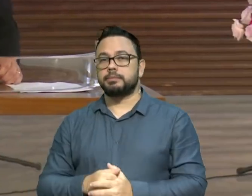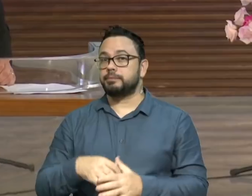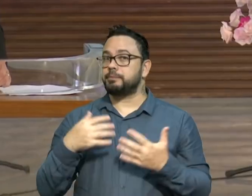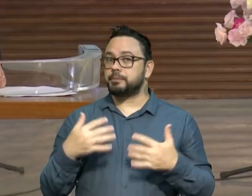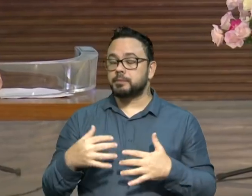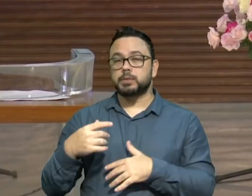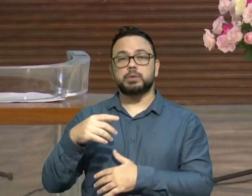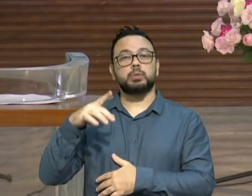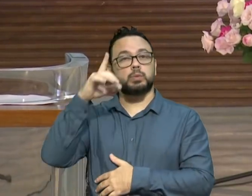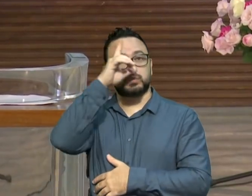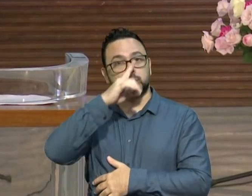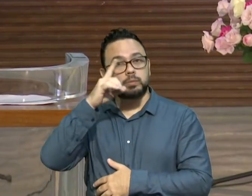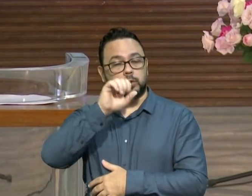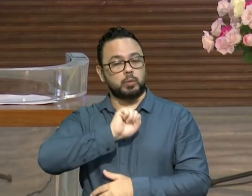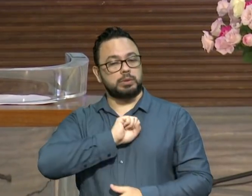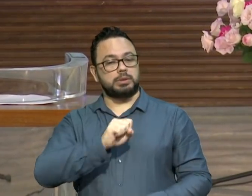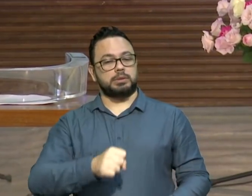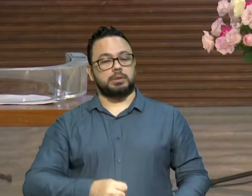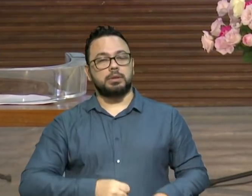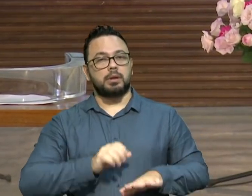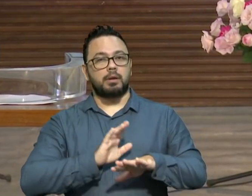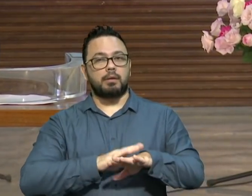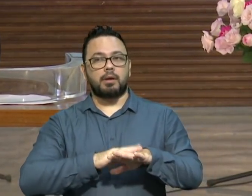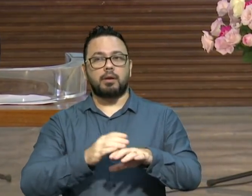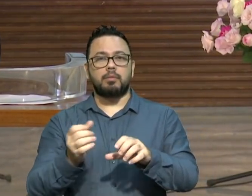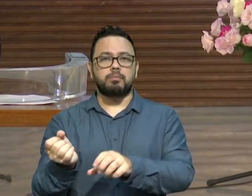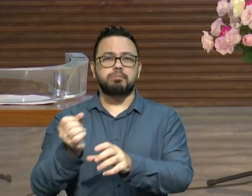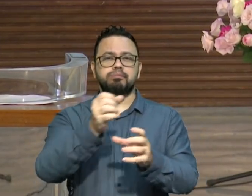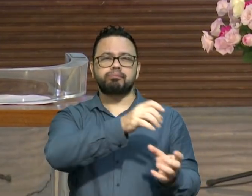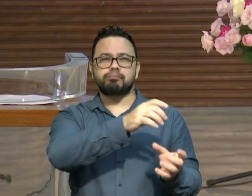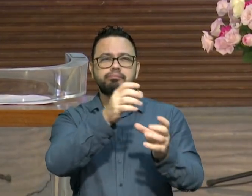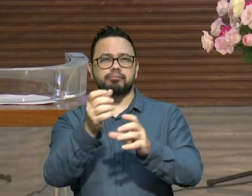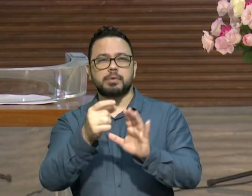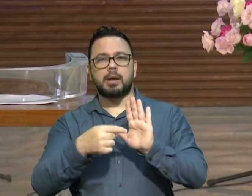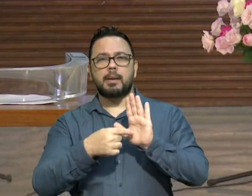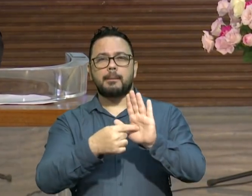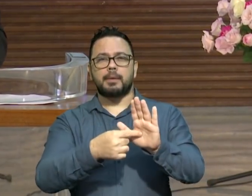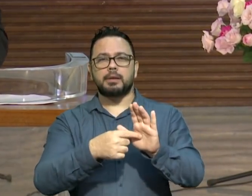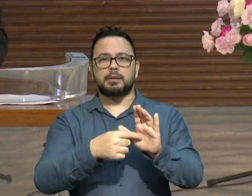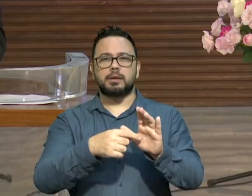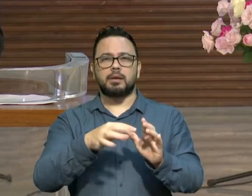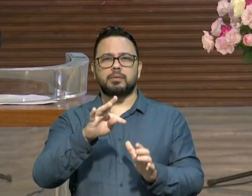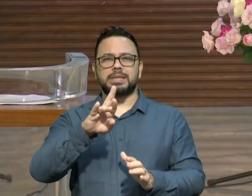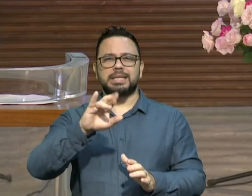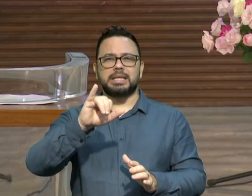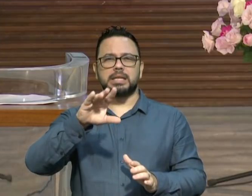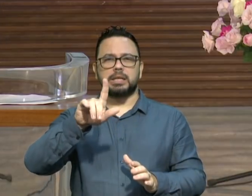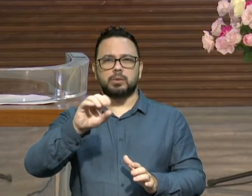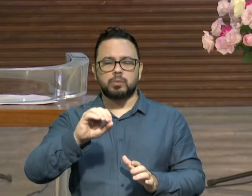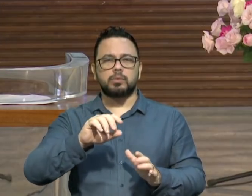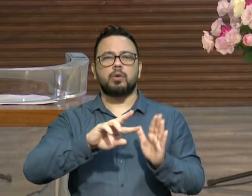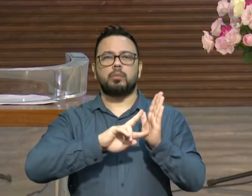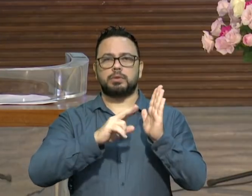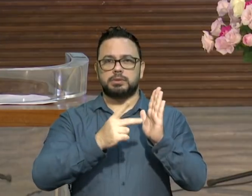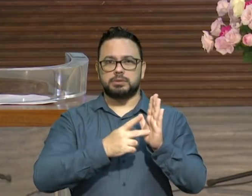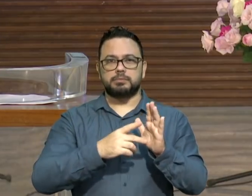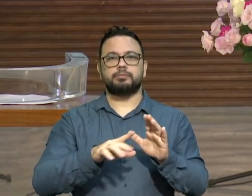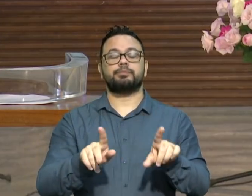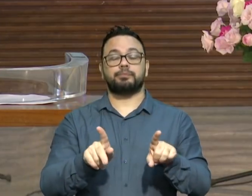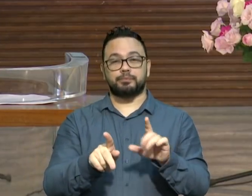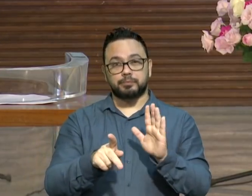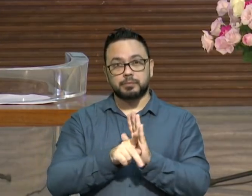domingo enquanto o sacerdote fazia a festa das Primícias e apresentavam olho Jesus ressuscitou